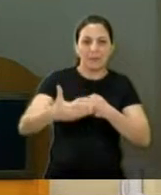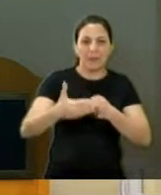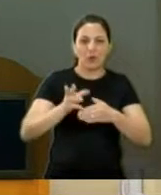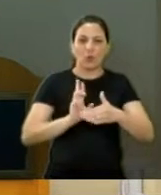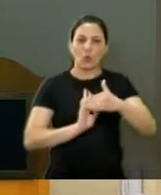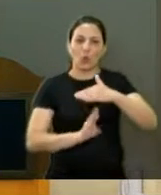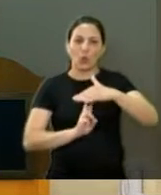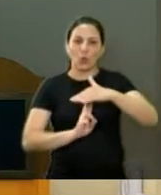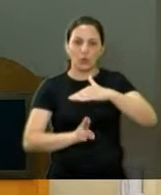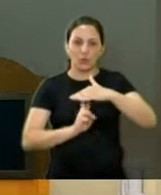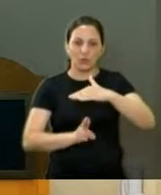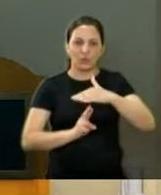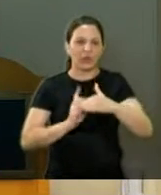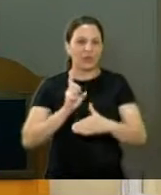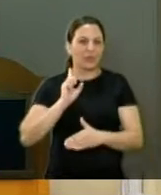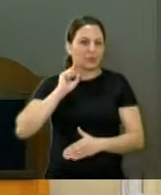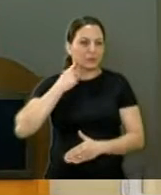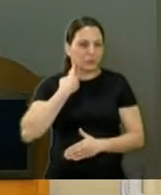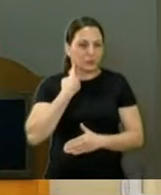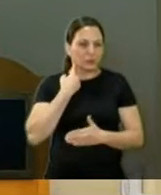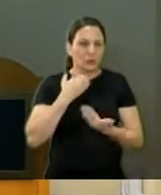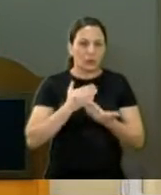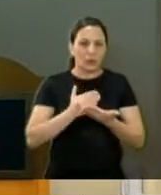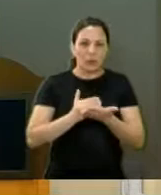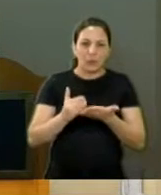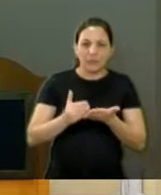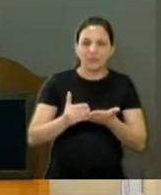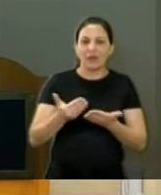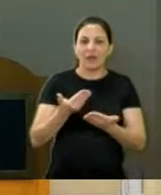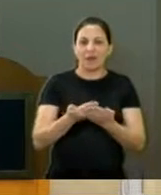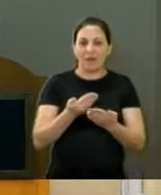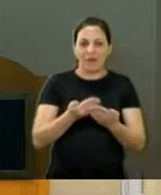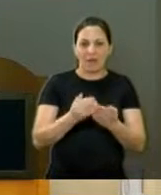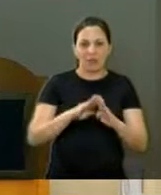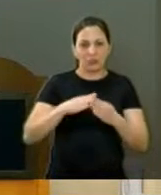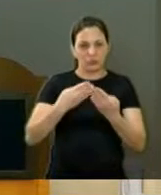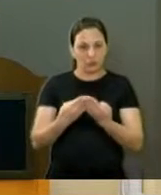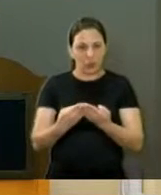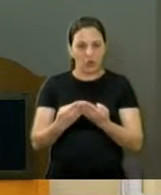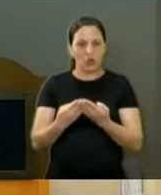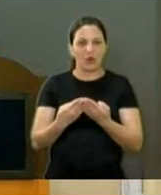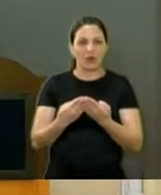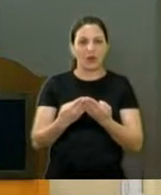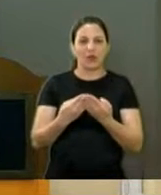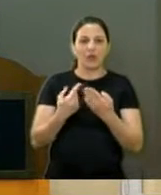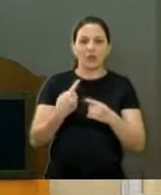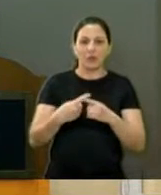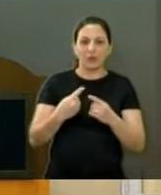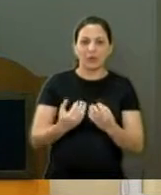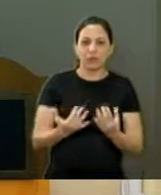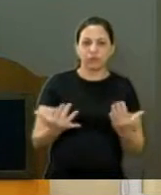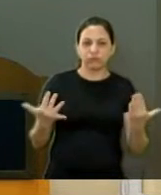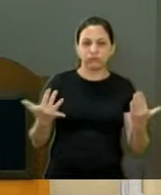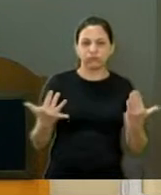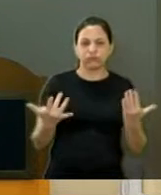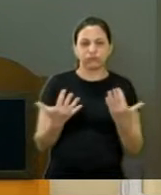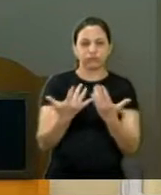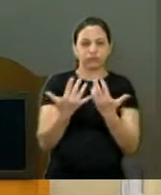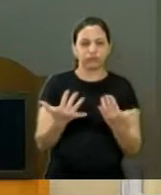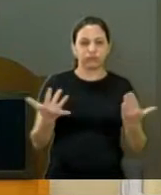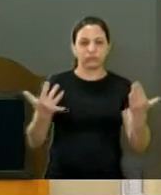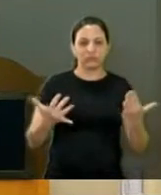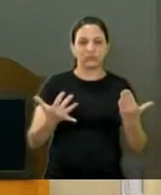está muito suja agora começo das aulas preocupa muito porque o mato está alto as pessoas passa de dia